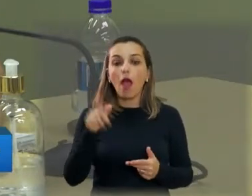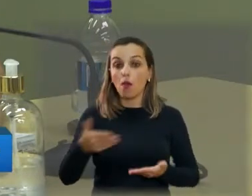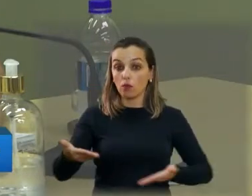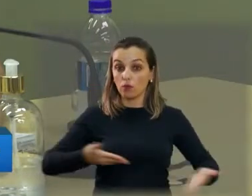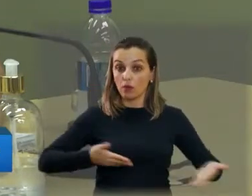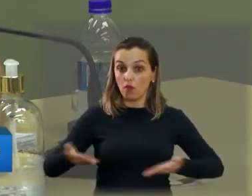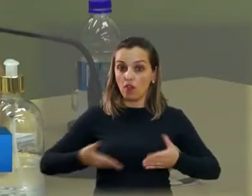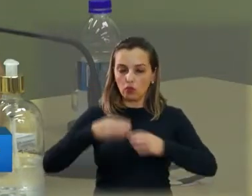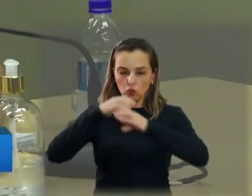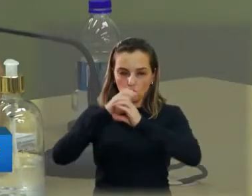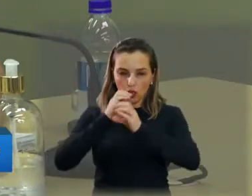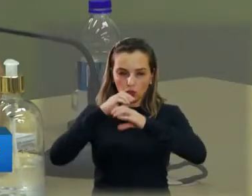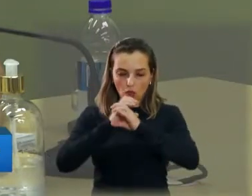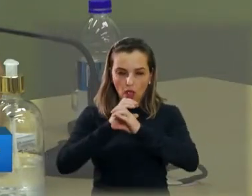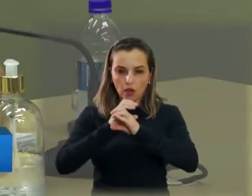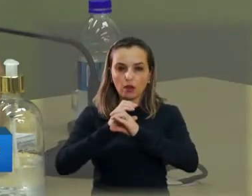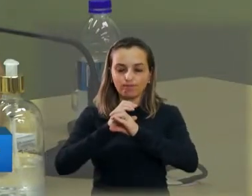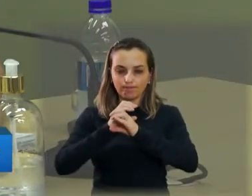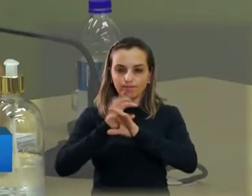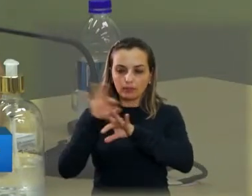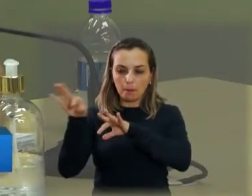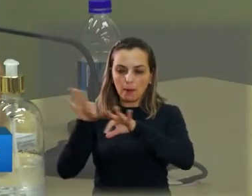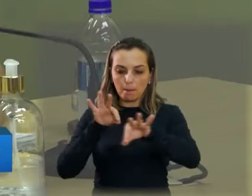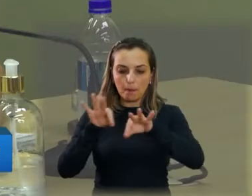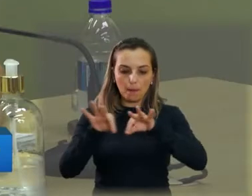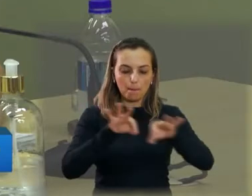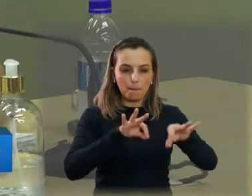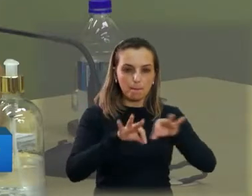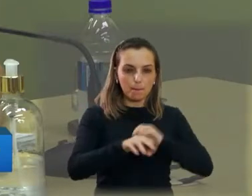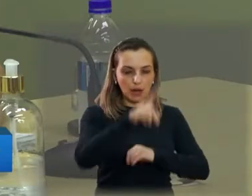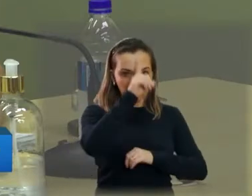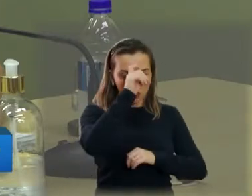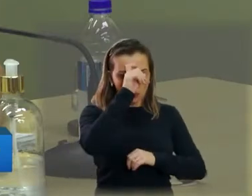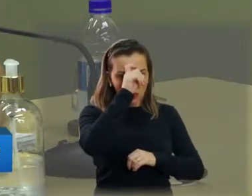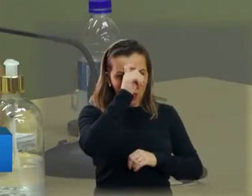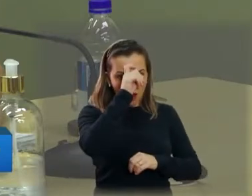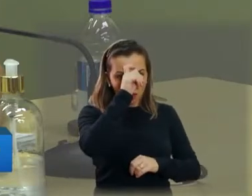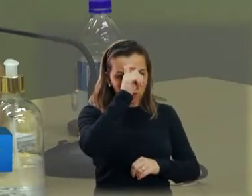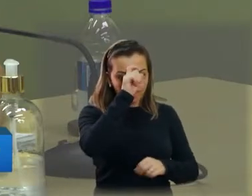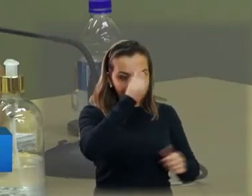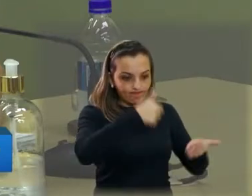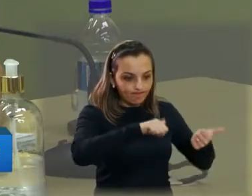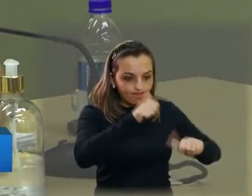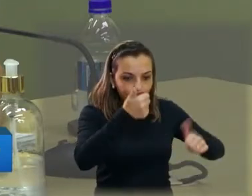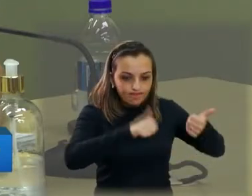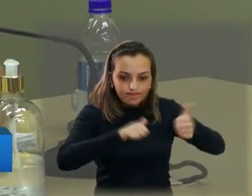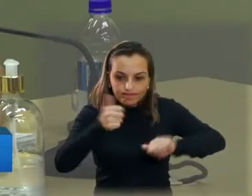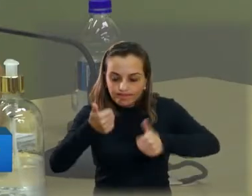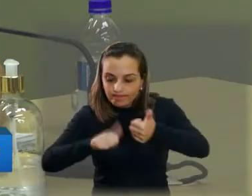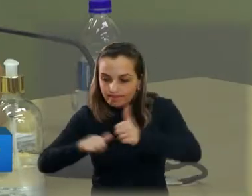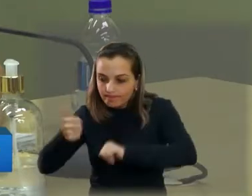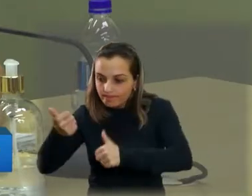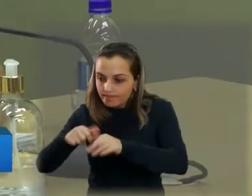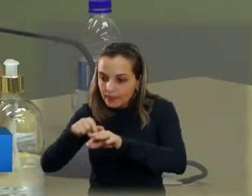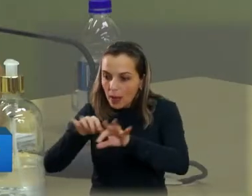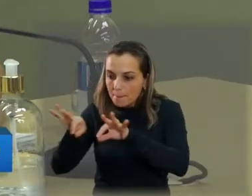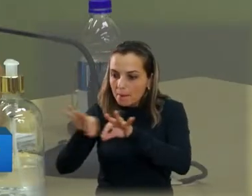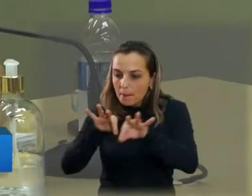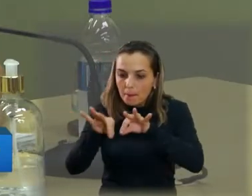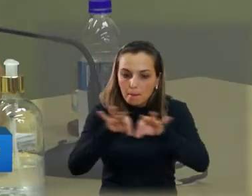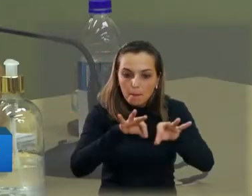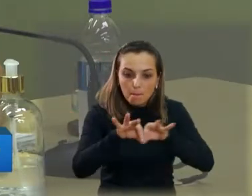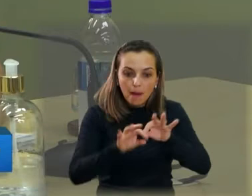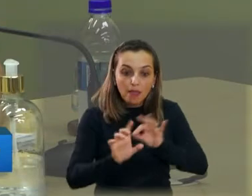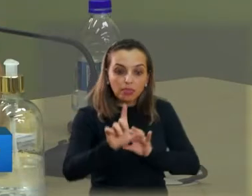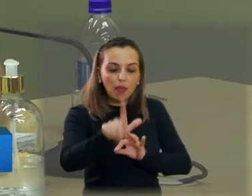de engenharia que fazem planejamento hospitalar estão revendo todos os seus projetos